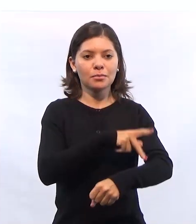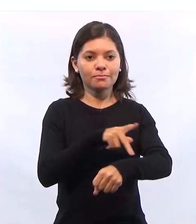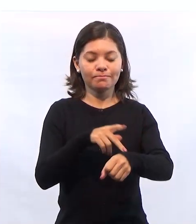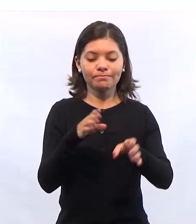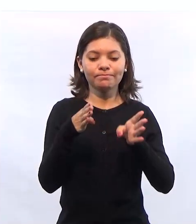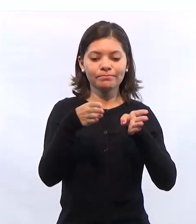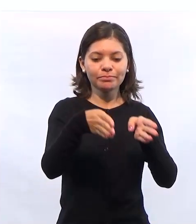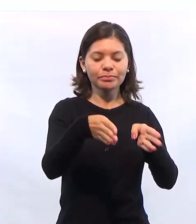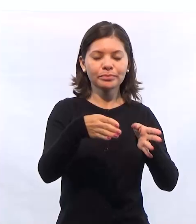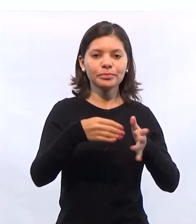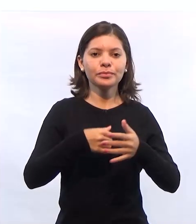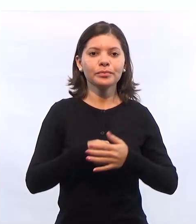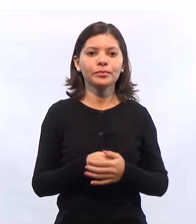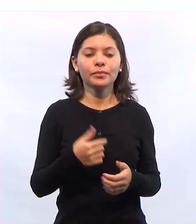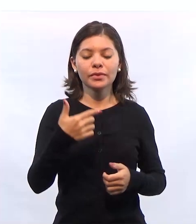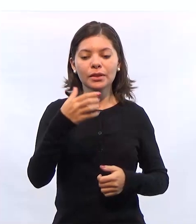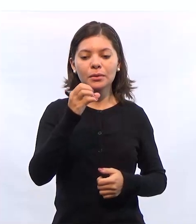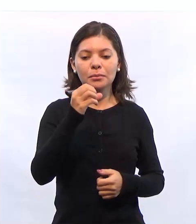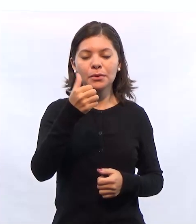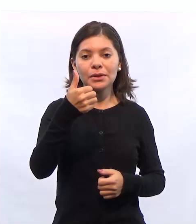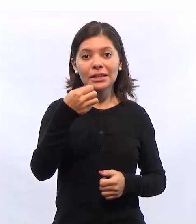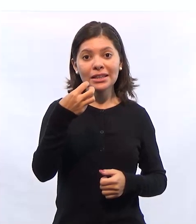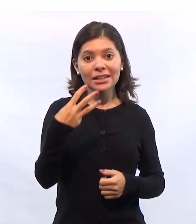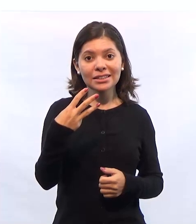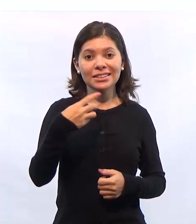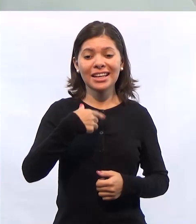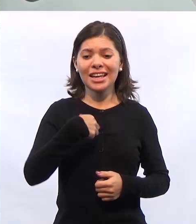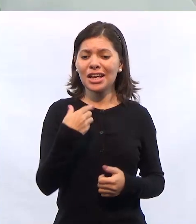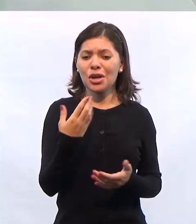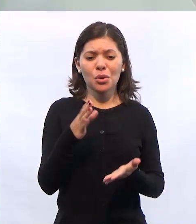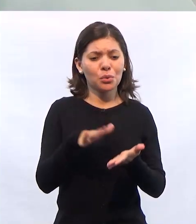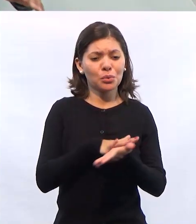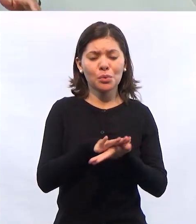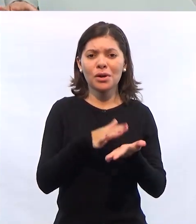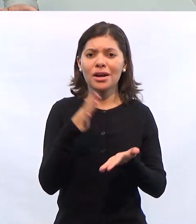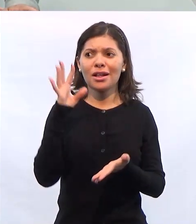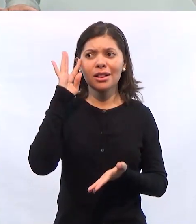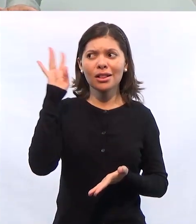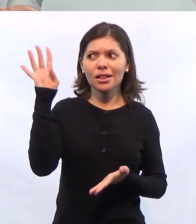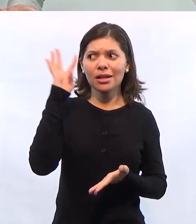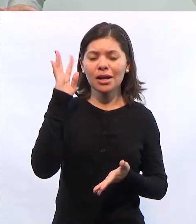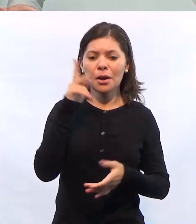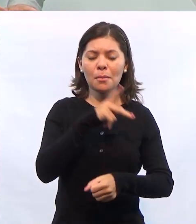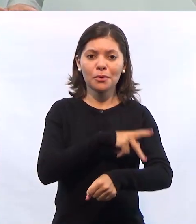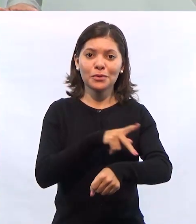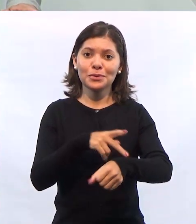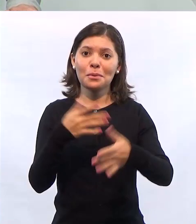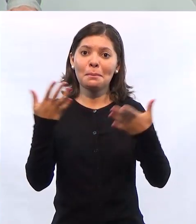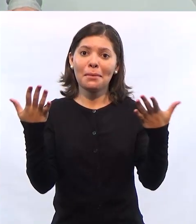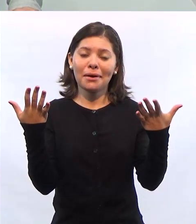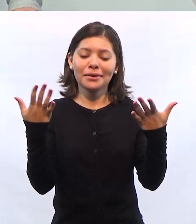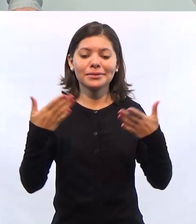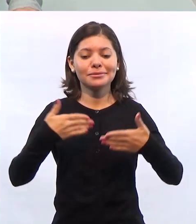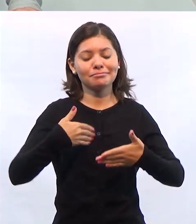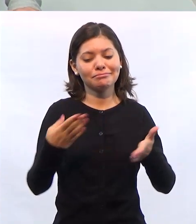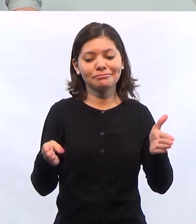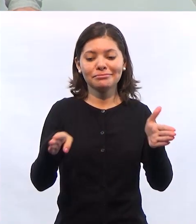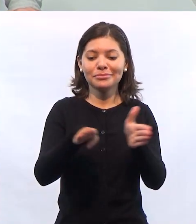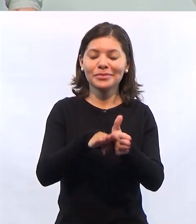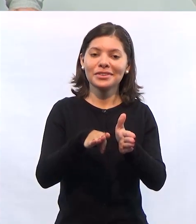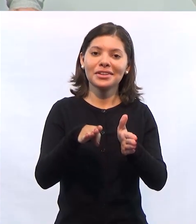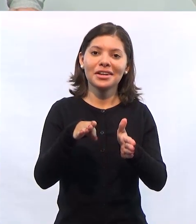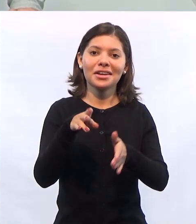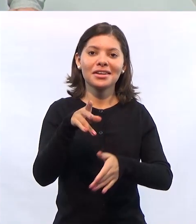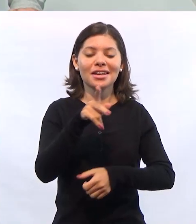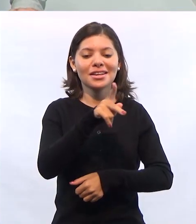especificamente em 2013 meu querido eu nunca sonhei em ser professor mas o destino me trouxe para essa profissão